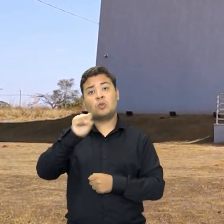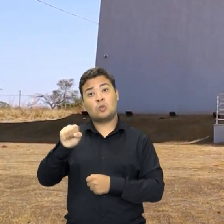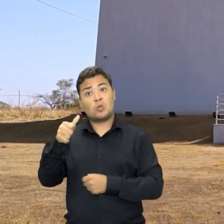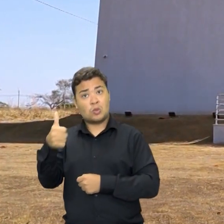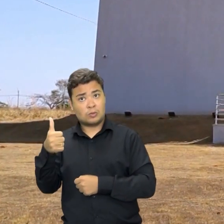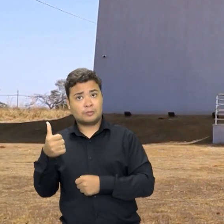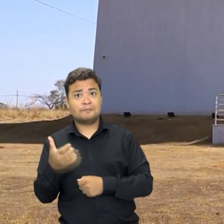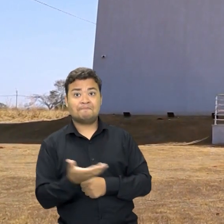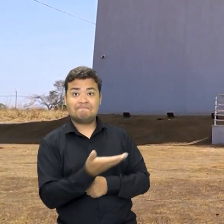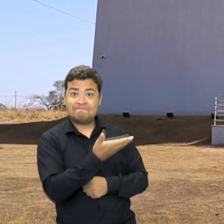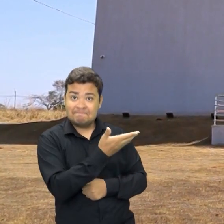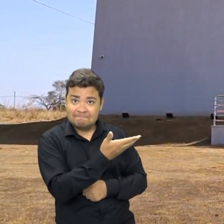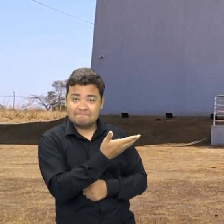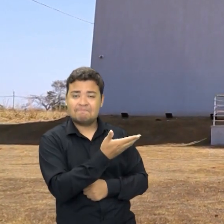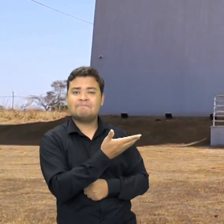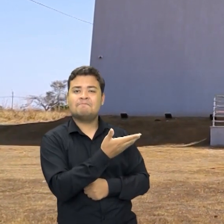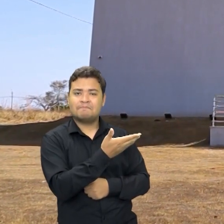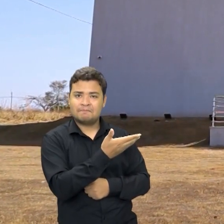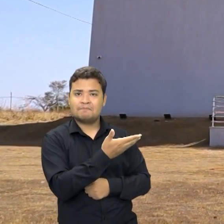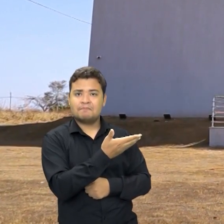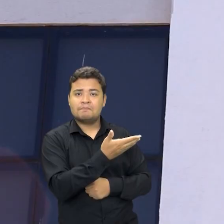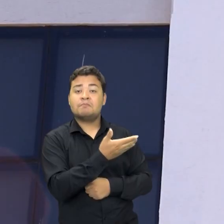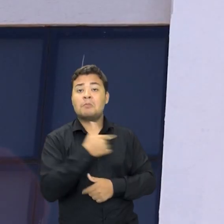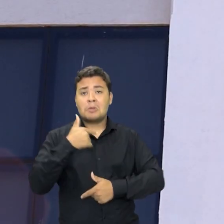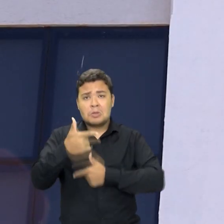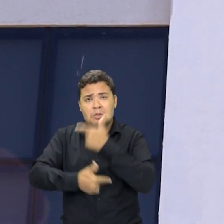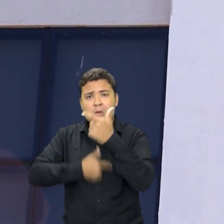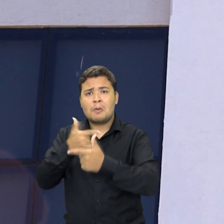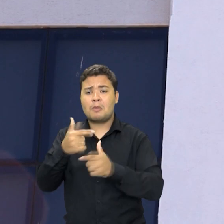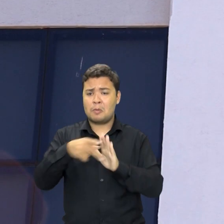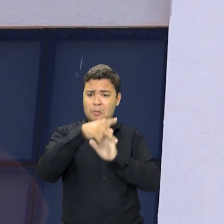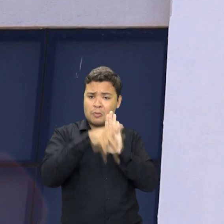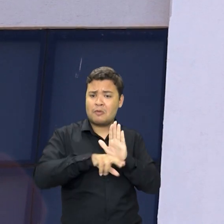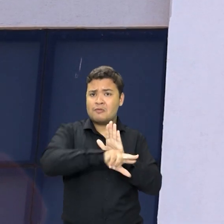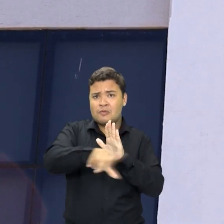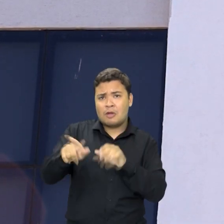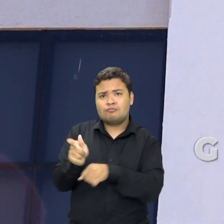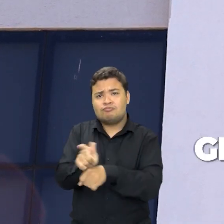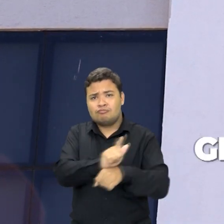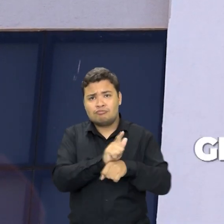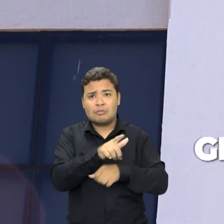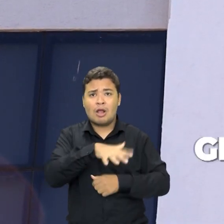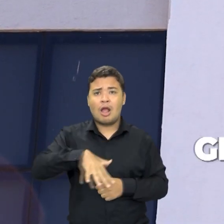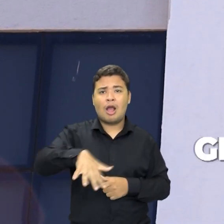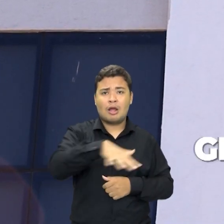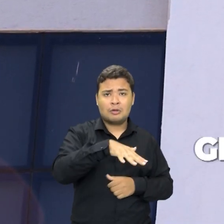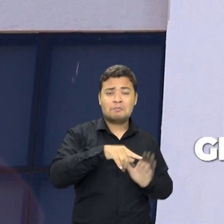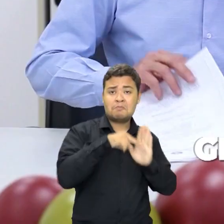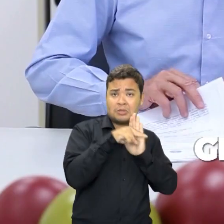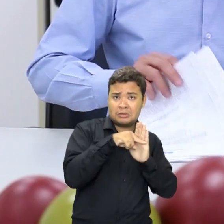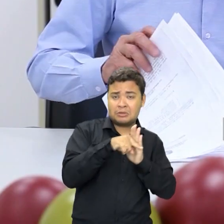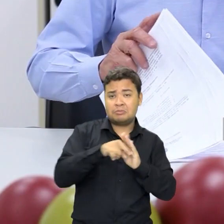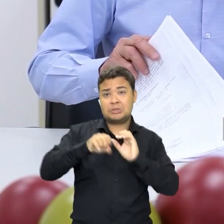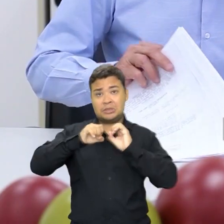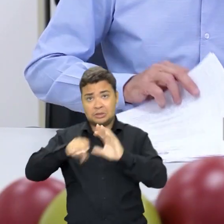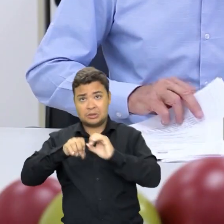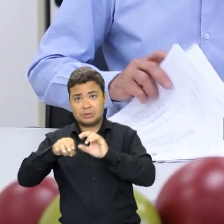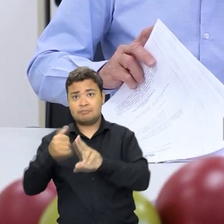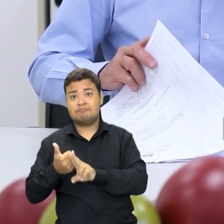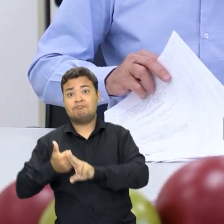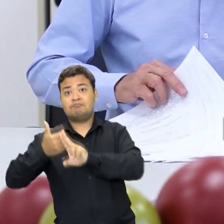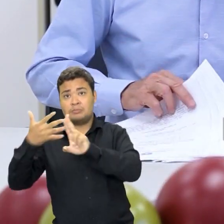Desde 1981, a Fundação de Apoio à Pesquisa, a FUNAP, trabalha com a gestão de projetos de